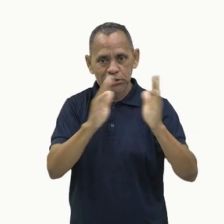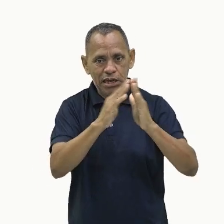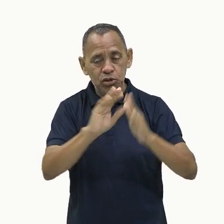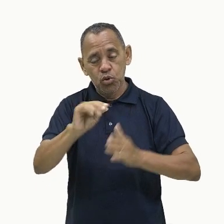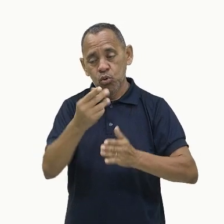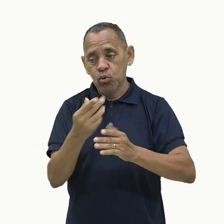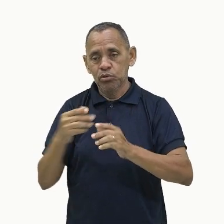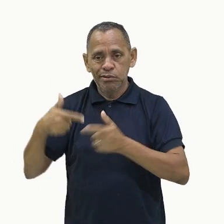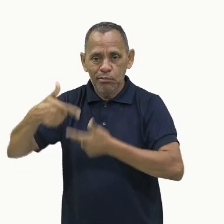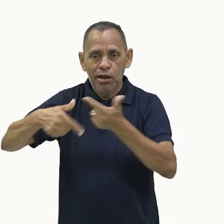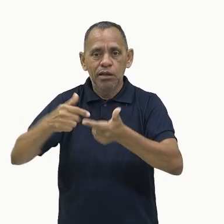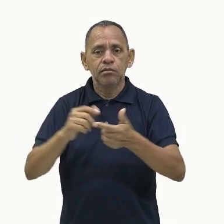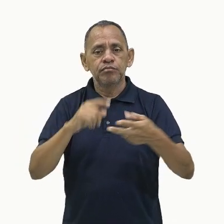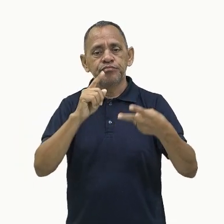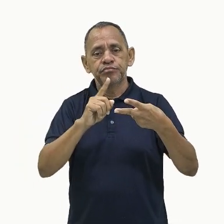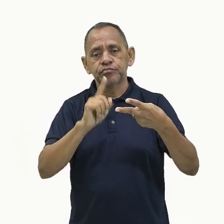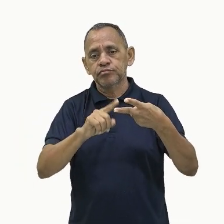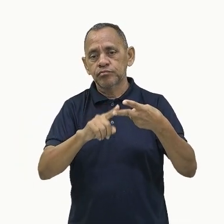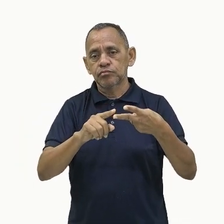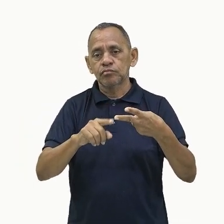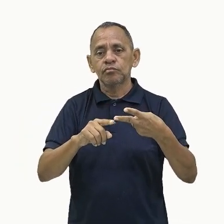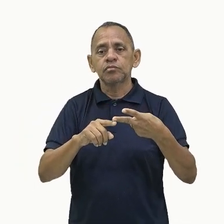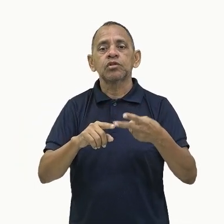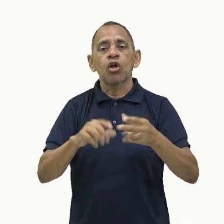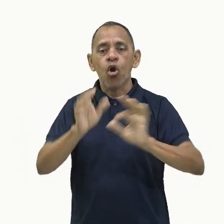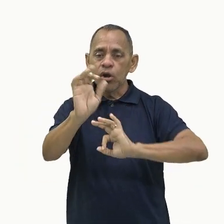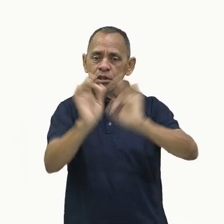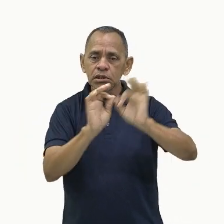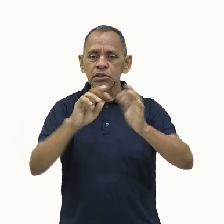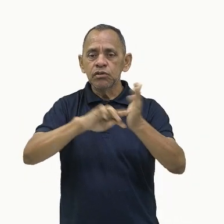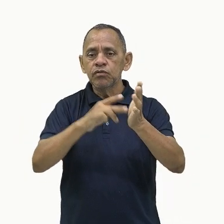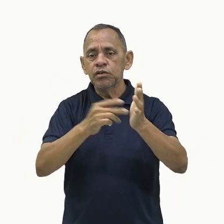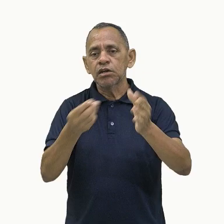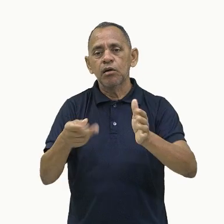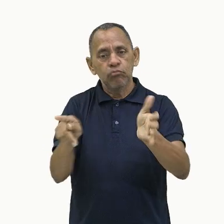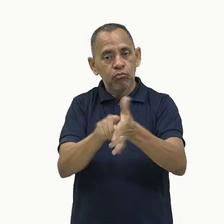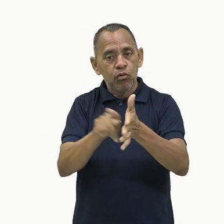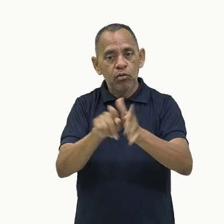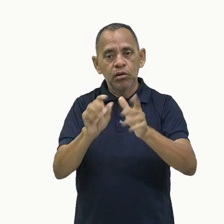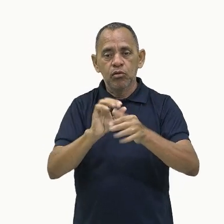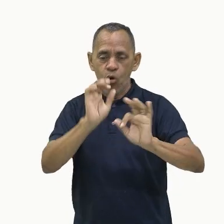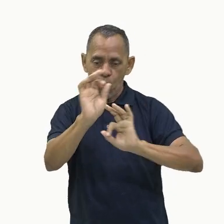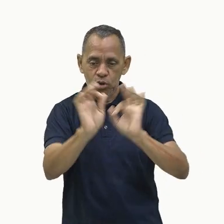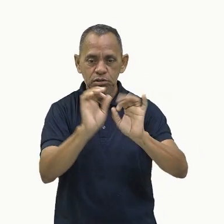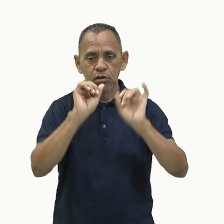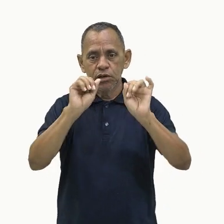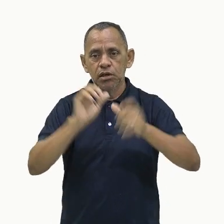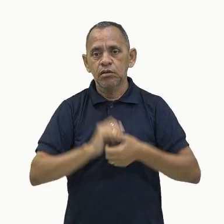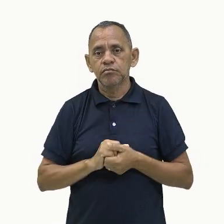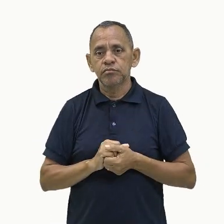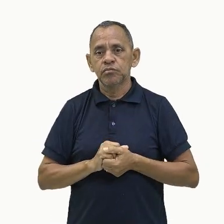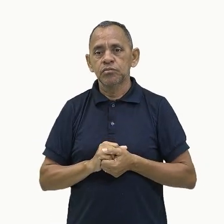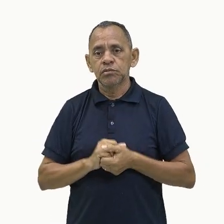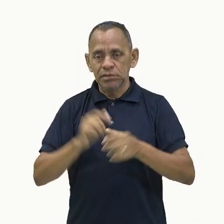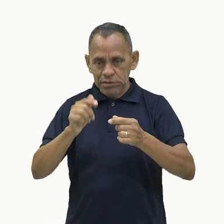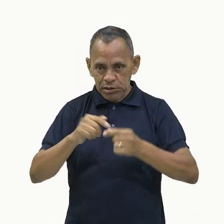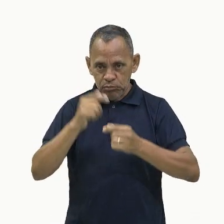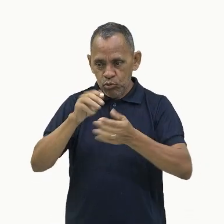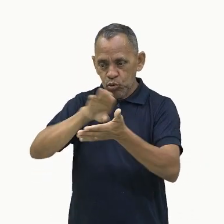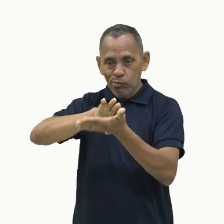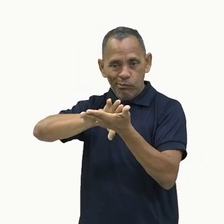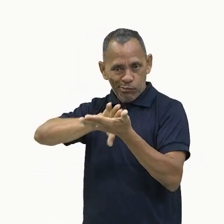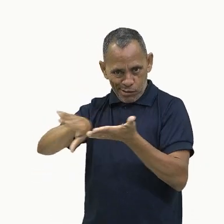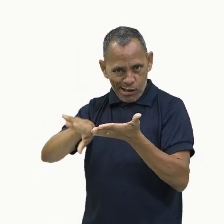S2, senso de organização, significa, como o próprio nome diz, organizar. Assim, após a eliminação do que